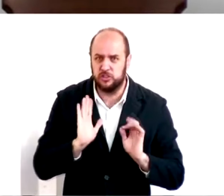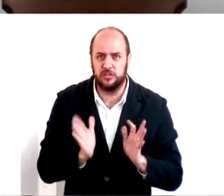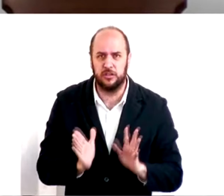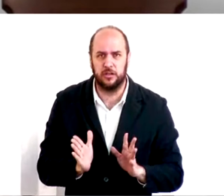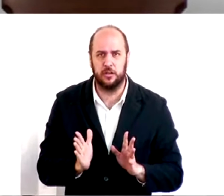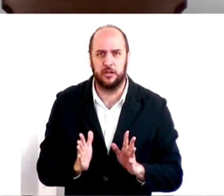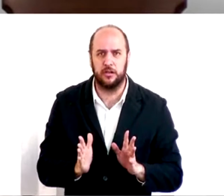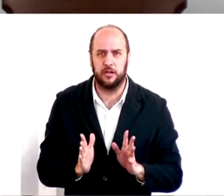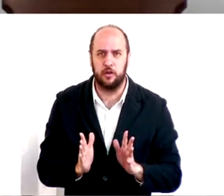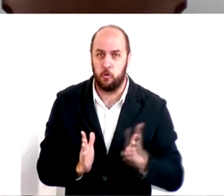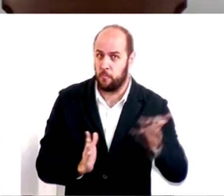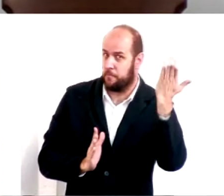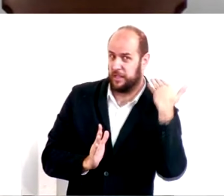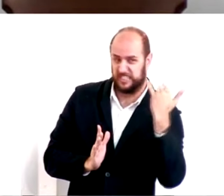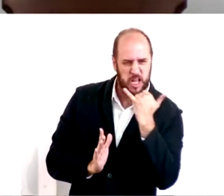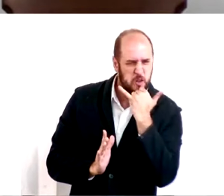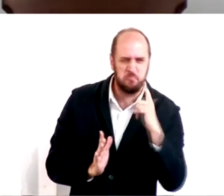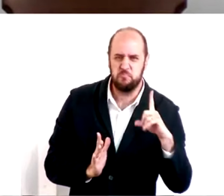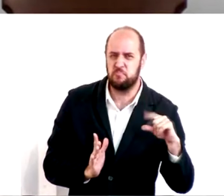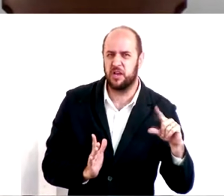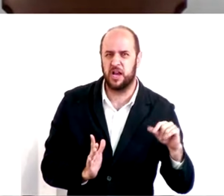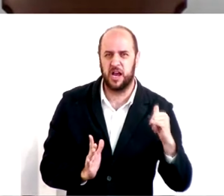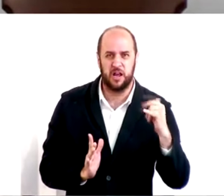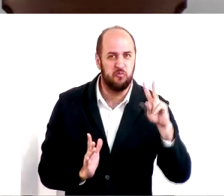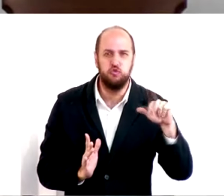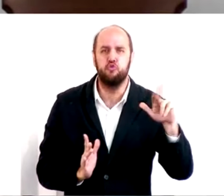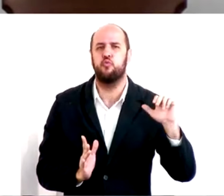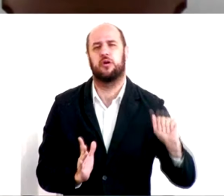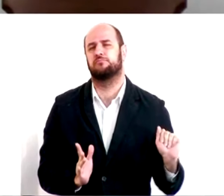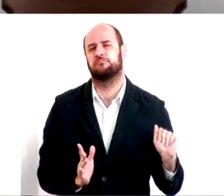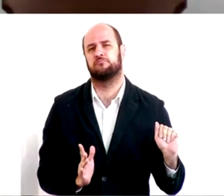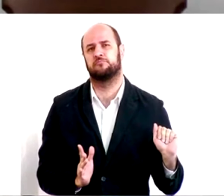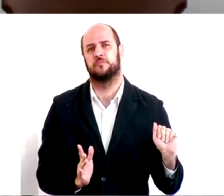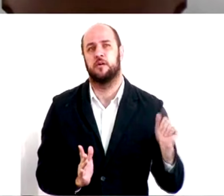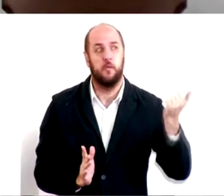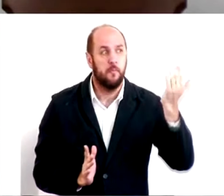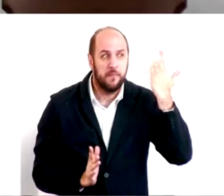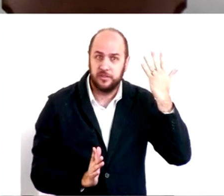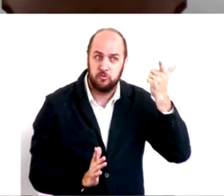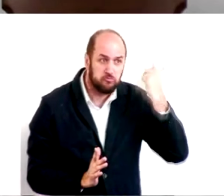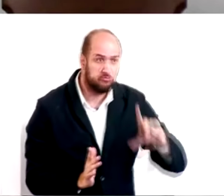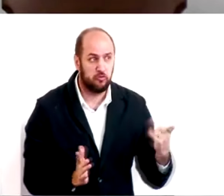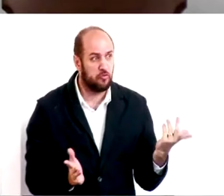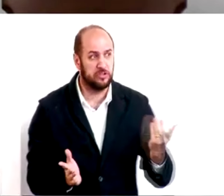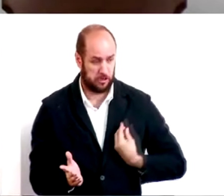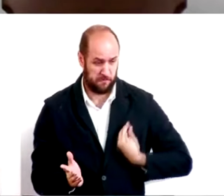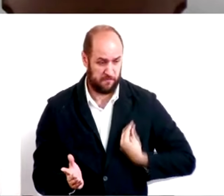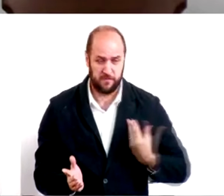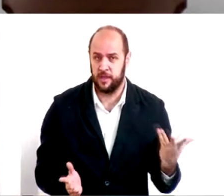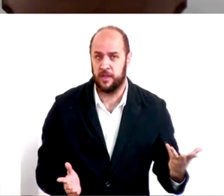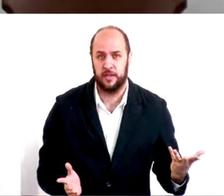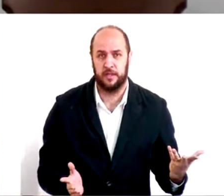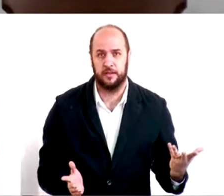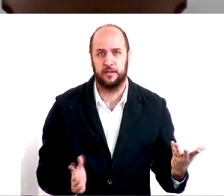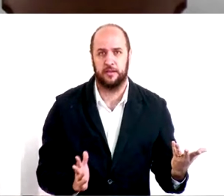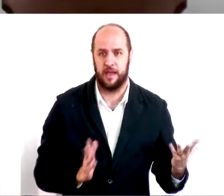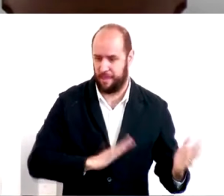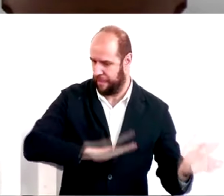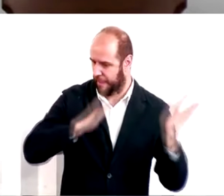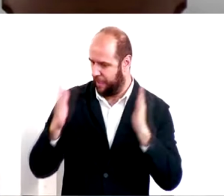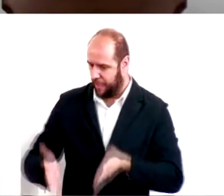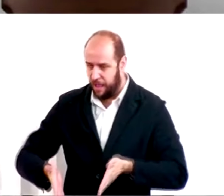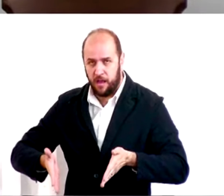por seus esforços? Jamais. Não haveria condição de eles alcançarem um perdão pelos seus esforços. Como é que amados